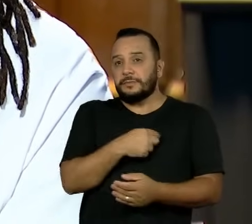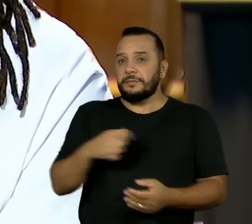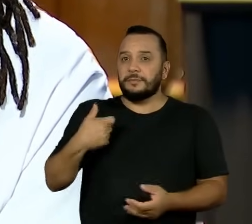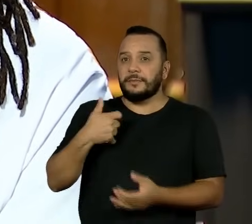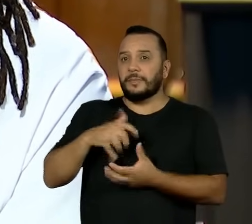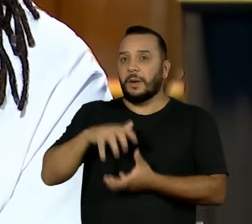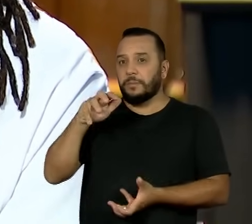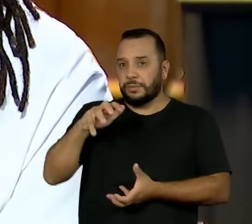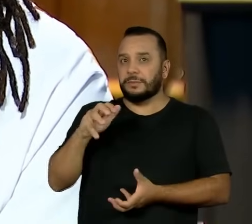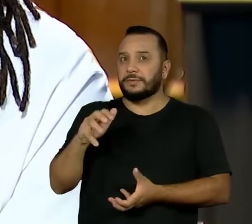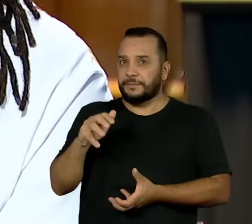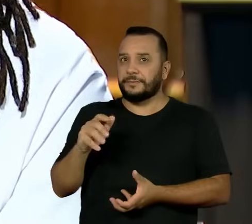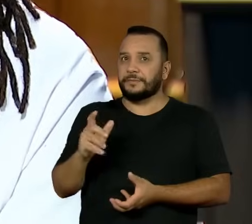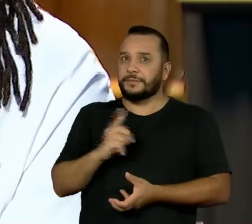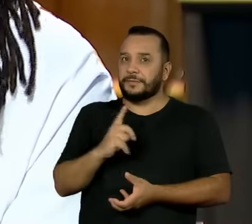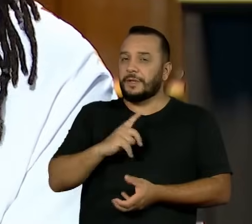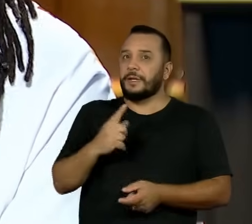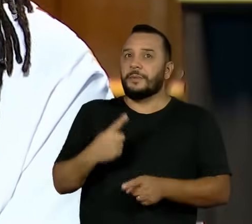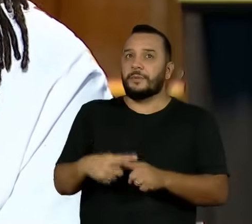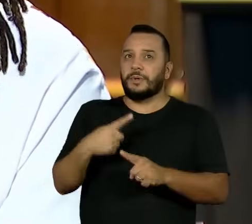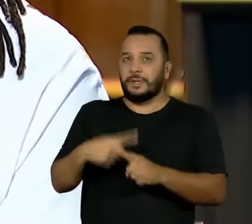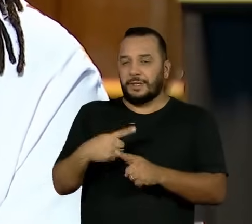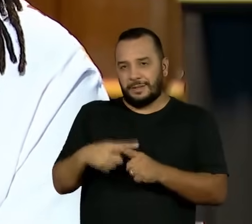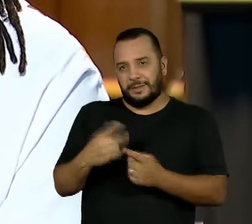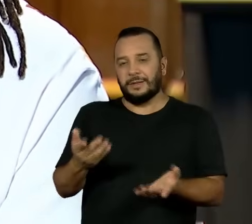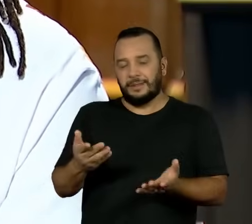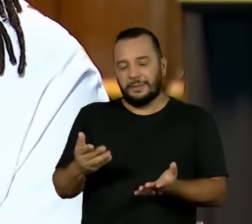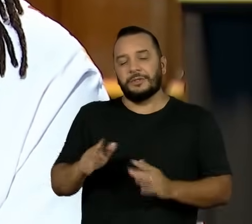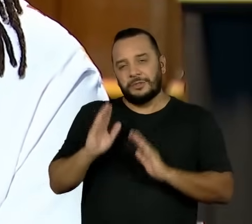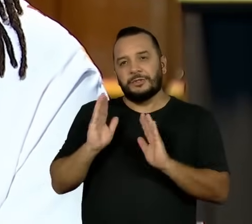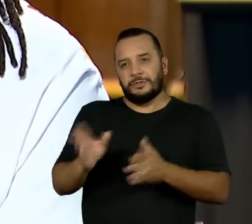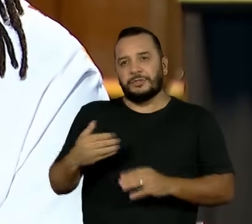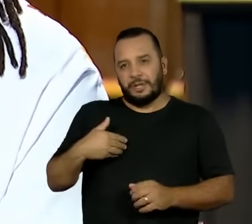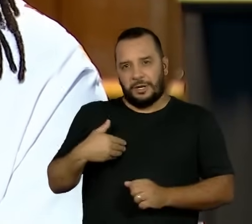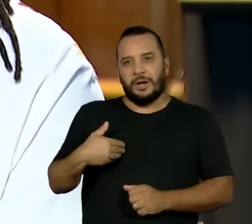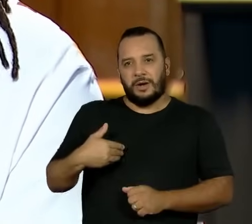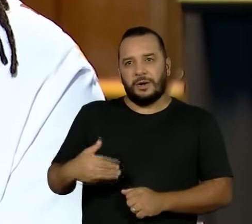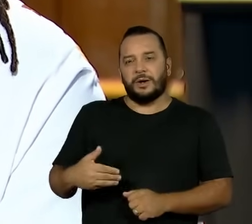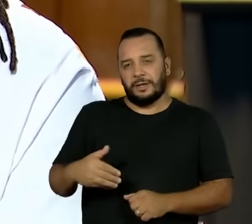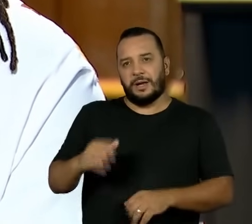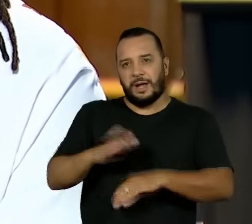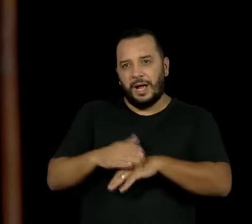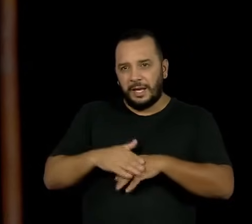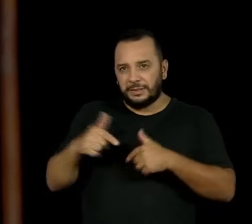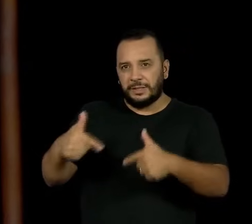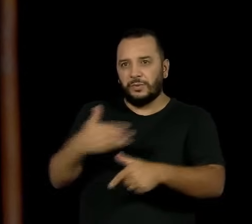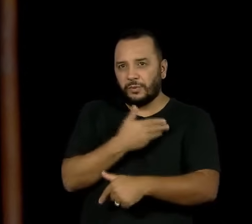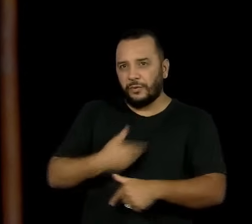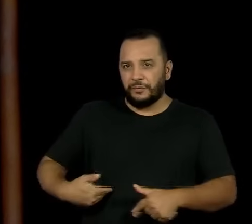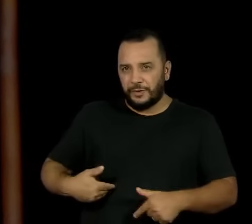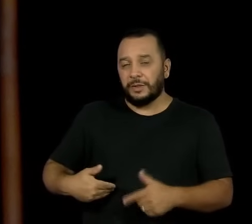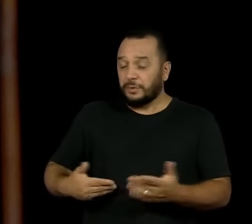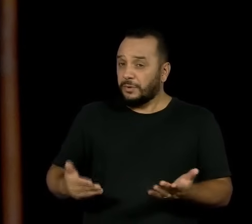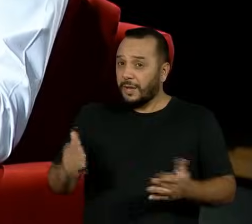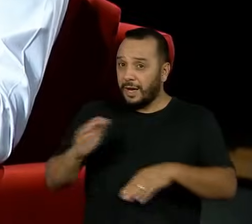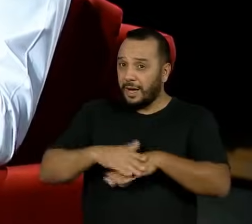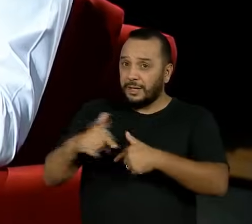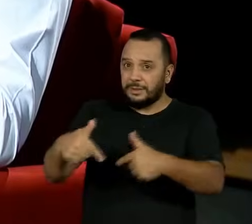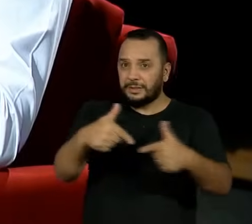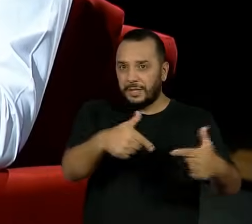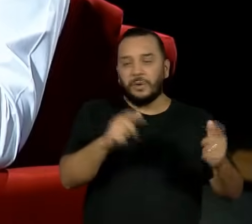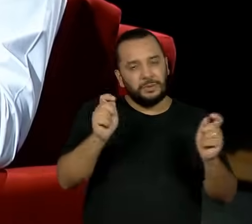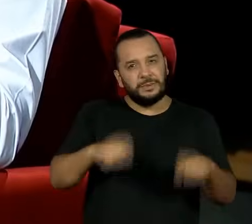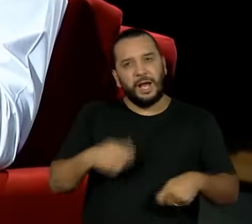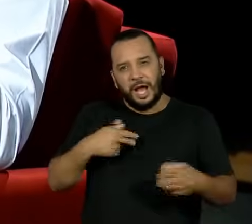tanto, Tass, porque as políticas públicas vigentes até então permitiam isso. Sim. Então hoje, quando a gente vai conversar em